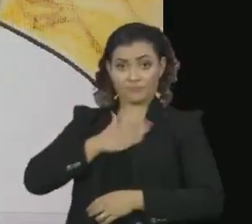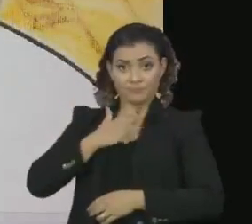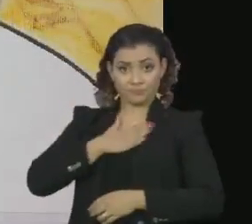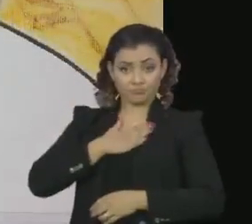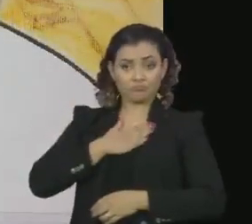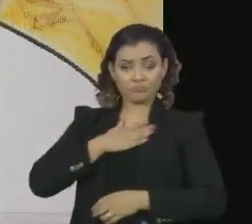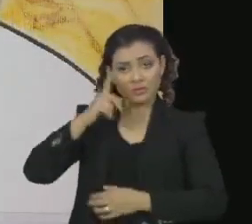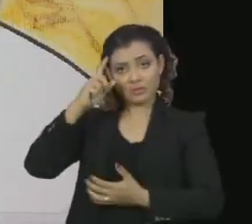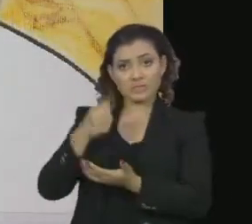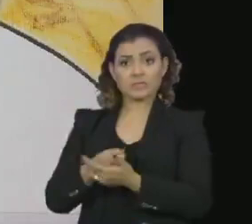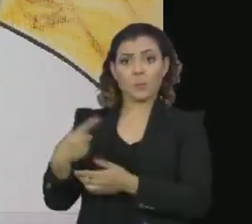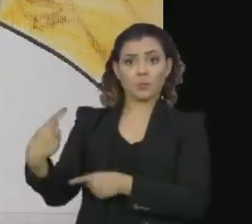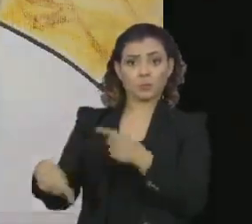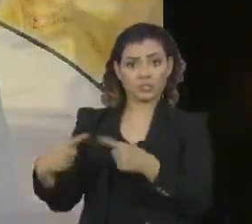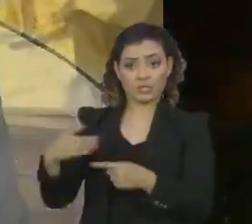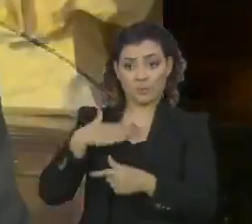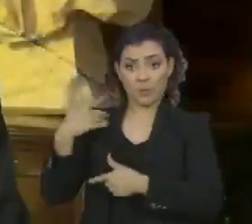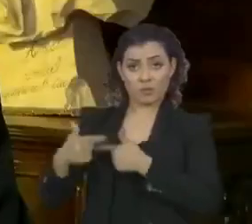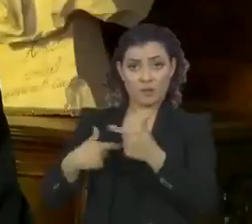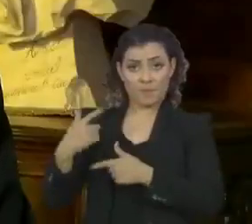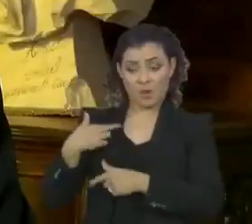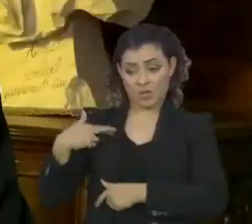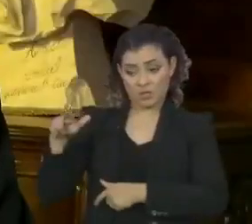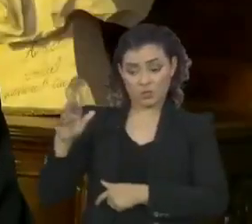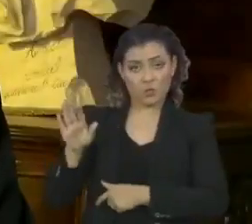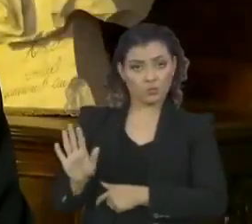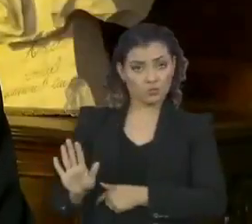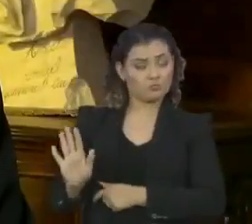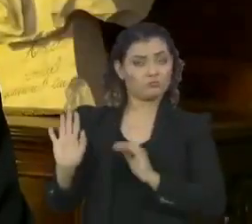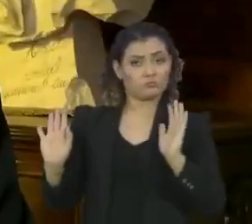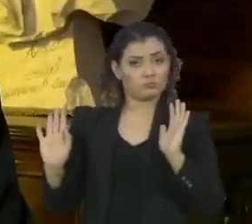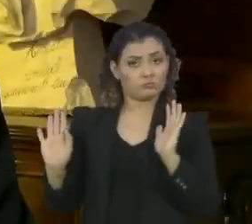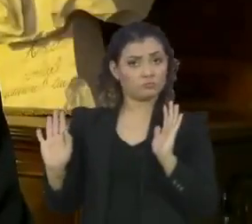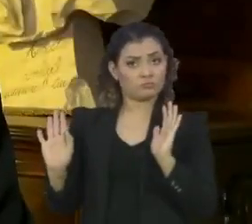ideológica definida no meu trabalho religioso, eu